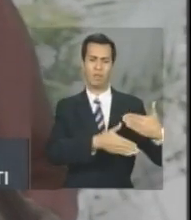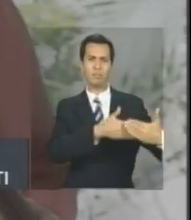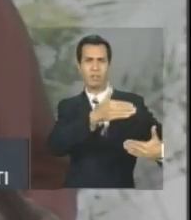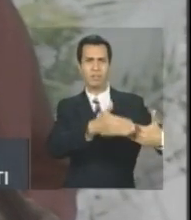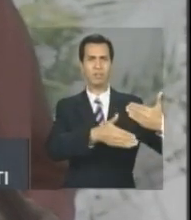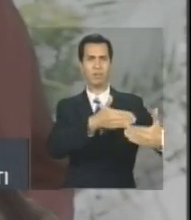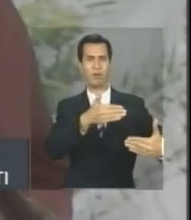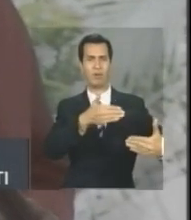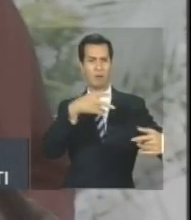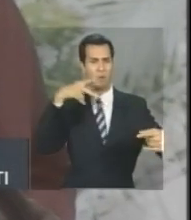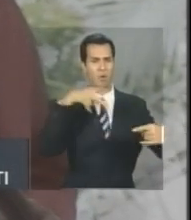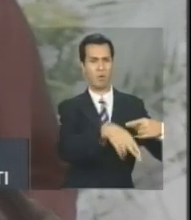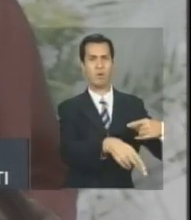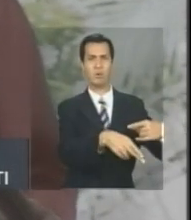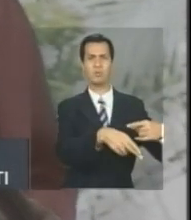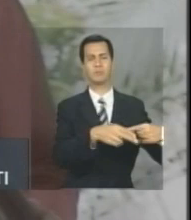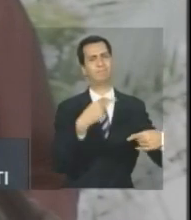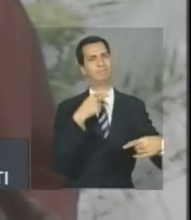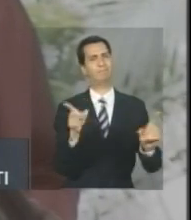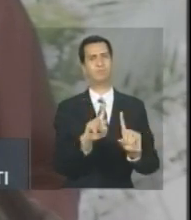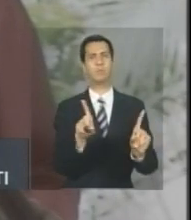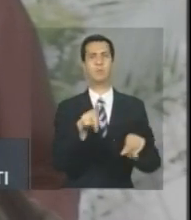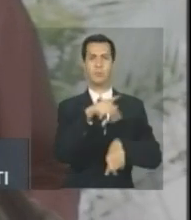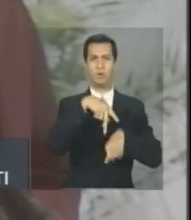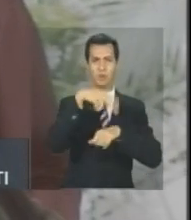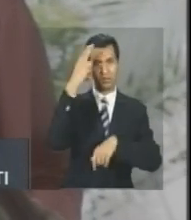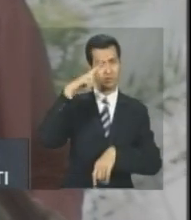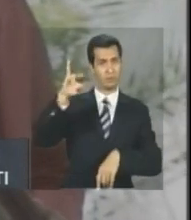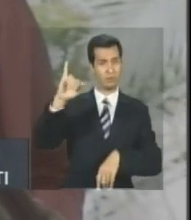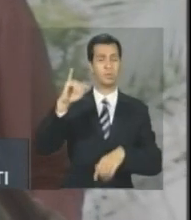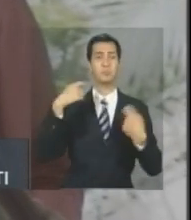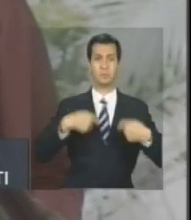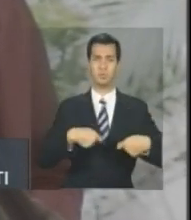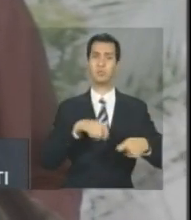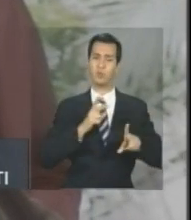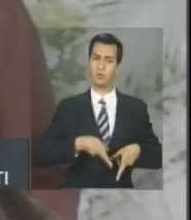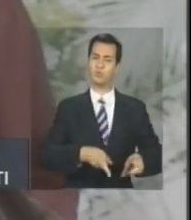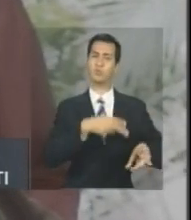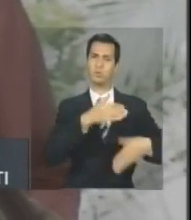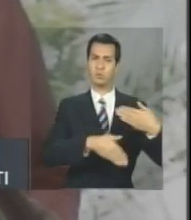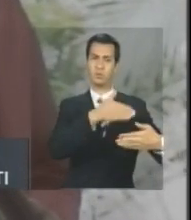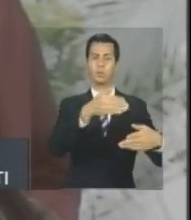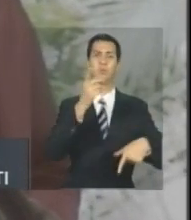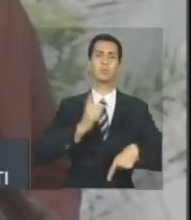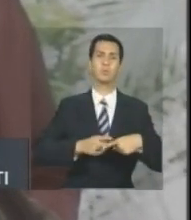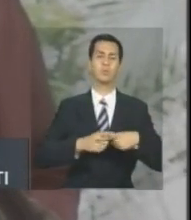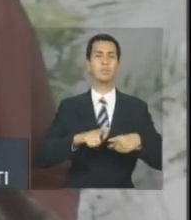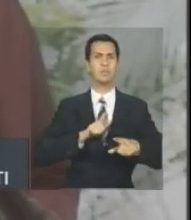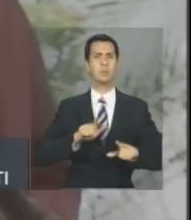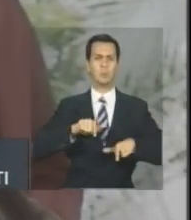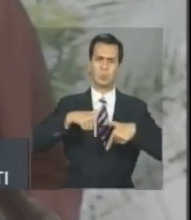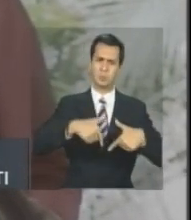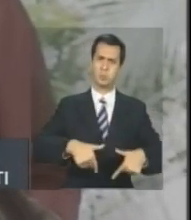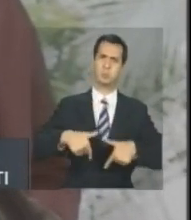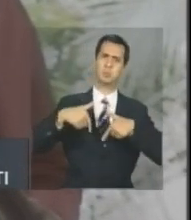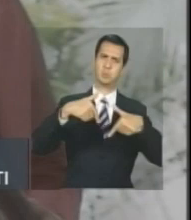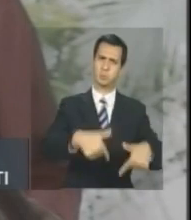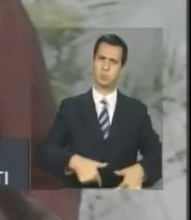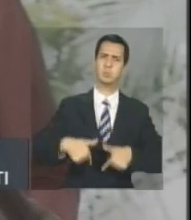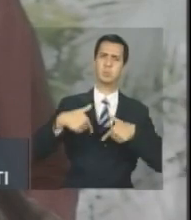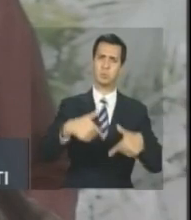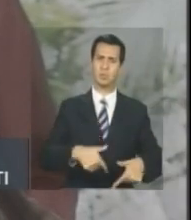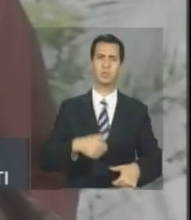de recuperação do Haiti, em parte obtida à custa dos duros esforços de